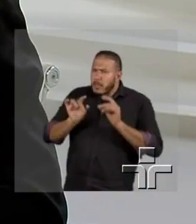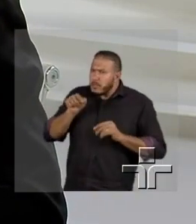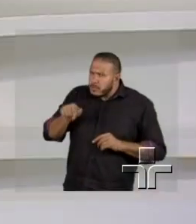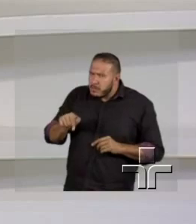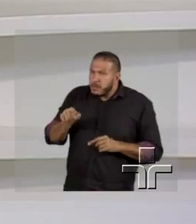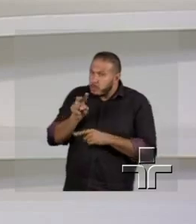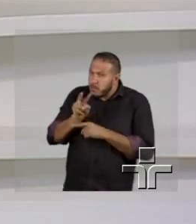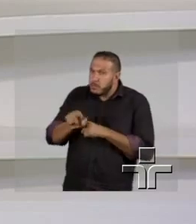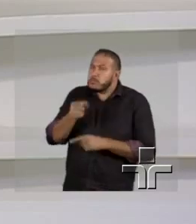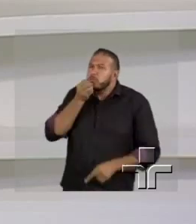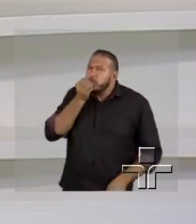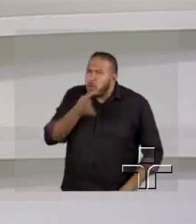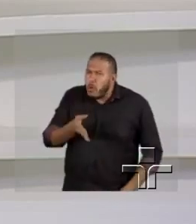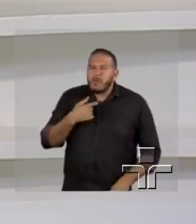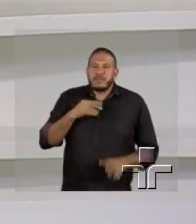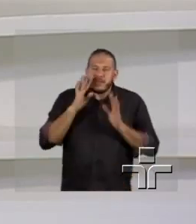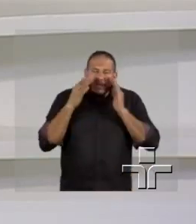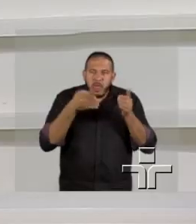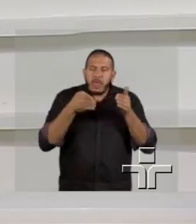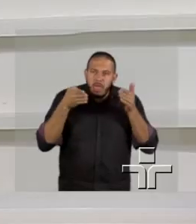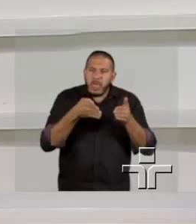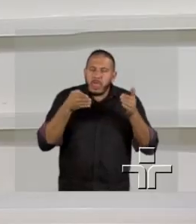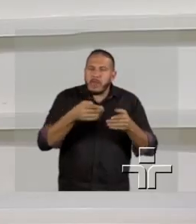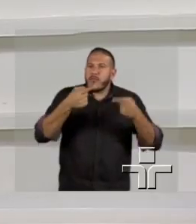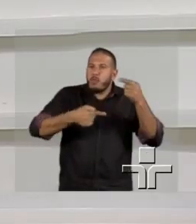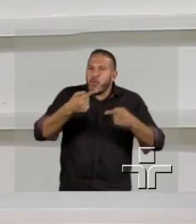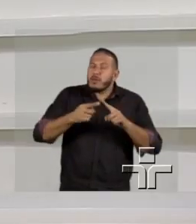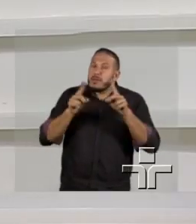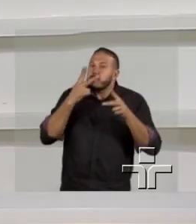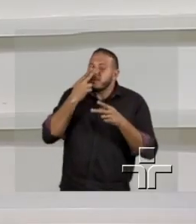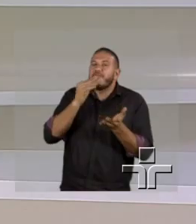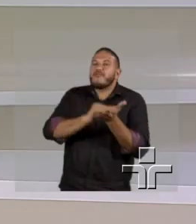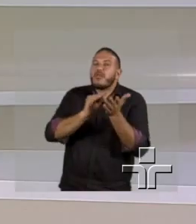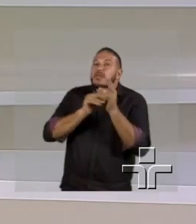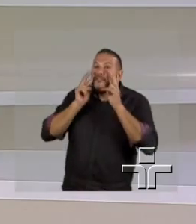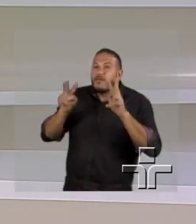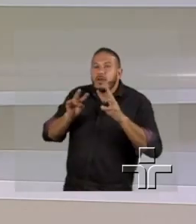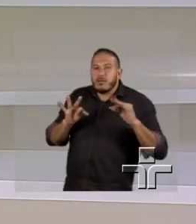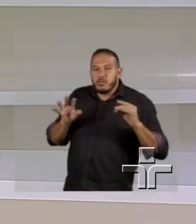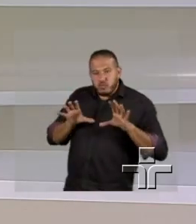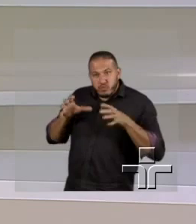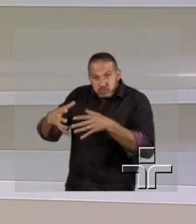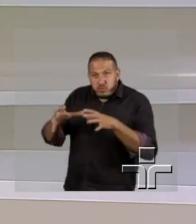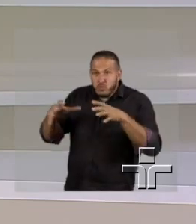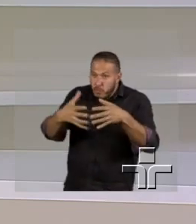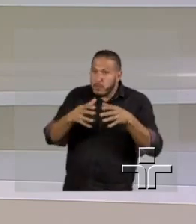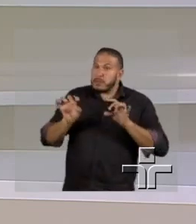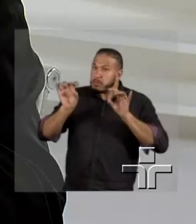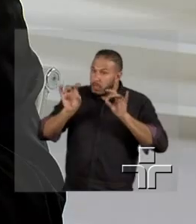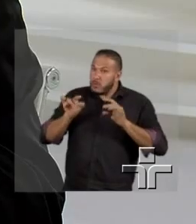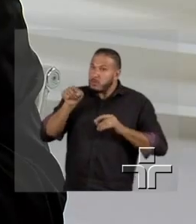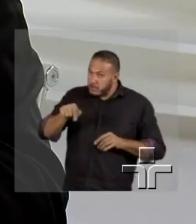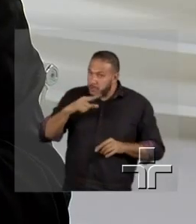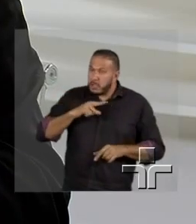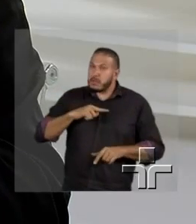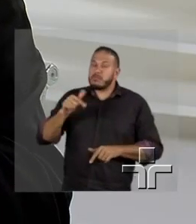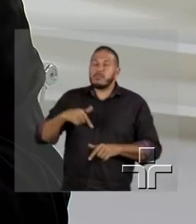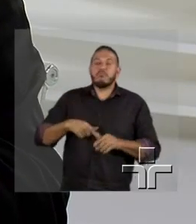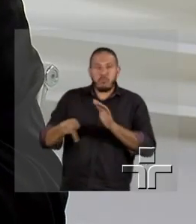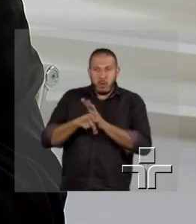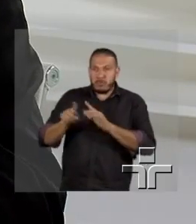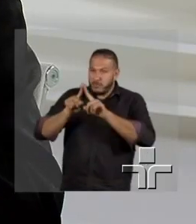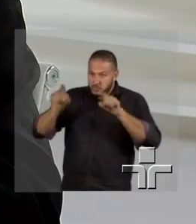citasse, na sua visão, o que é que está indo bem. Por exemplo, a reforma da Previdência. Um assunto que foi